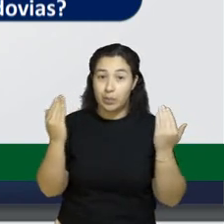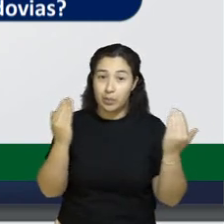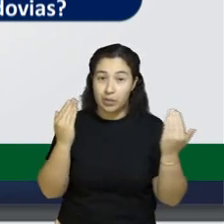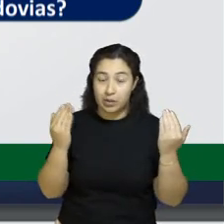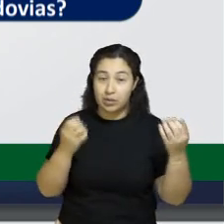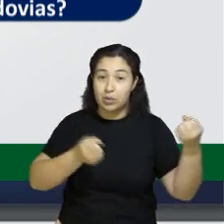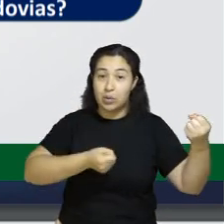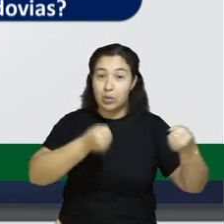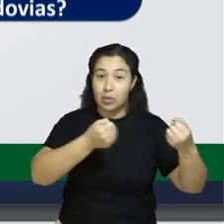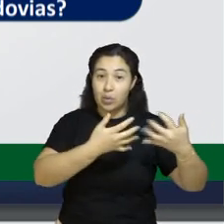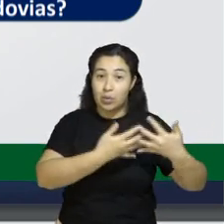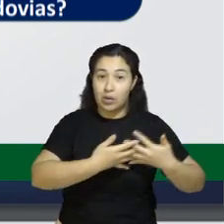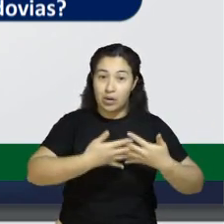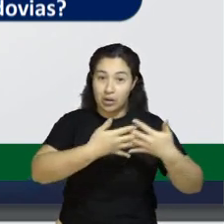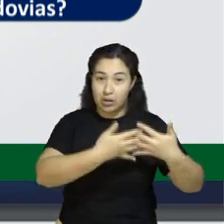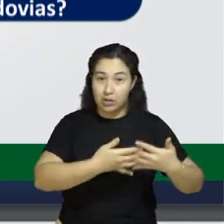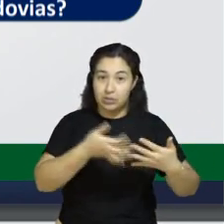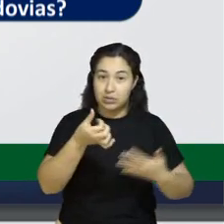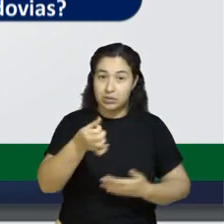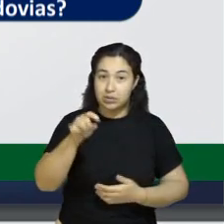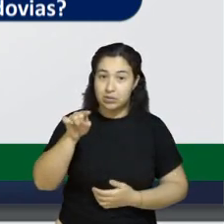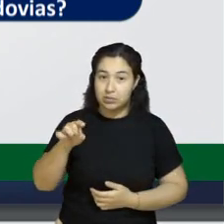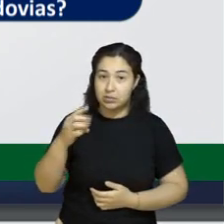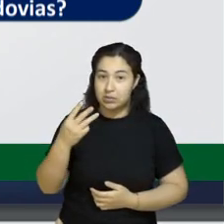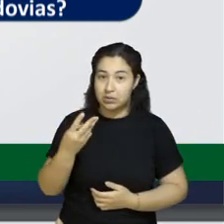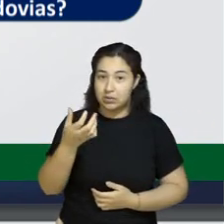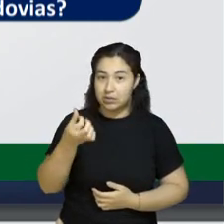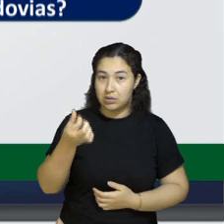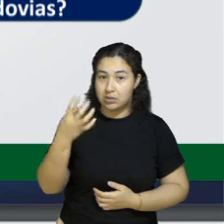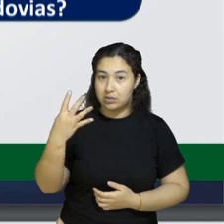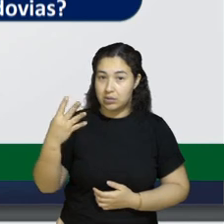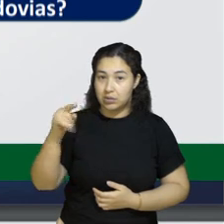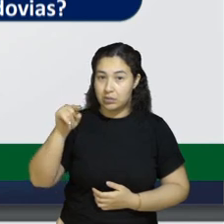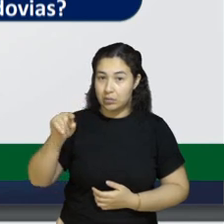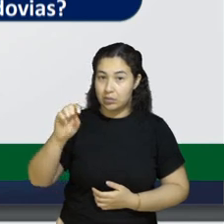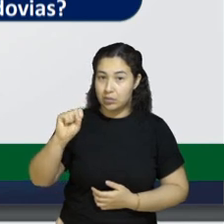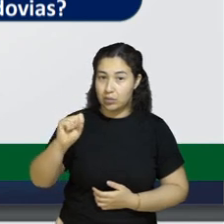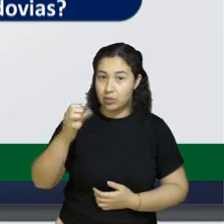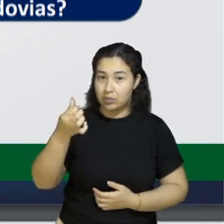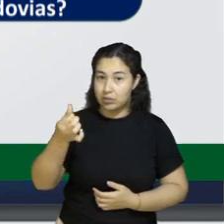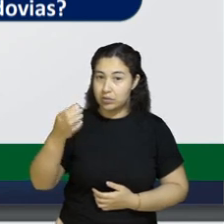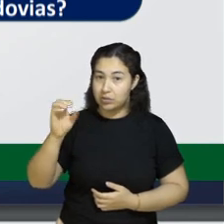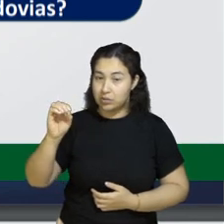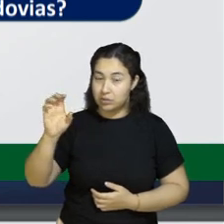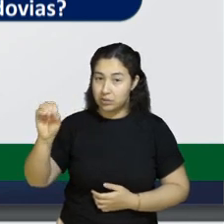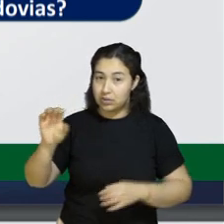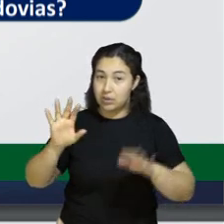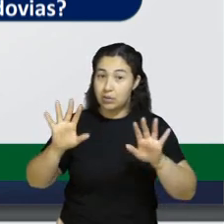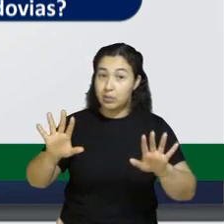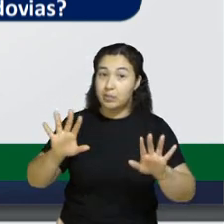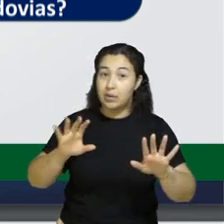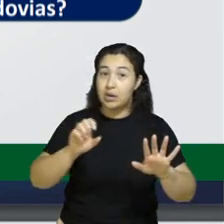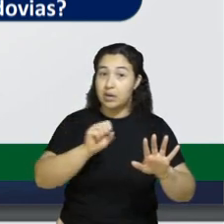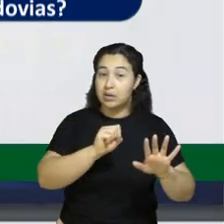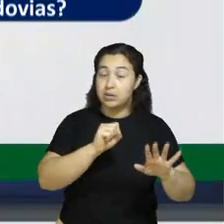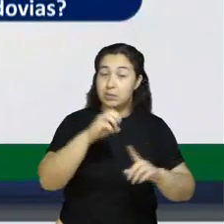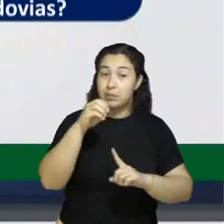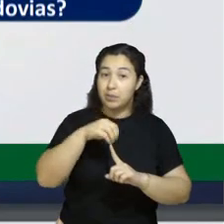Santa Catarina tem 6.300 veículos, enquanto que o Paraná tem